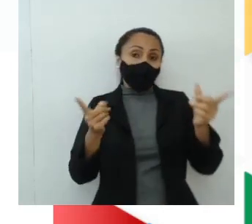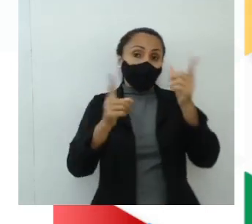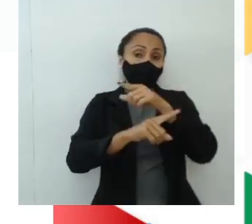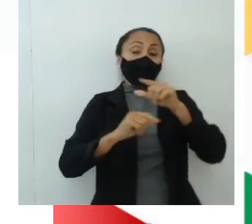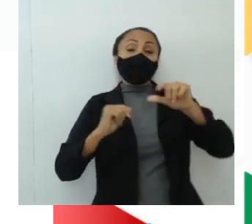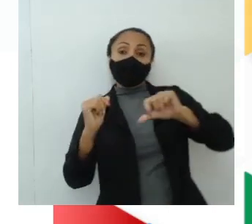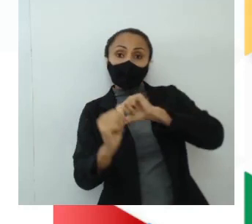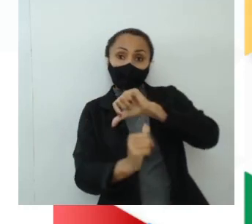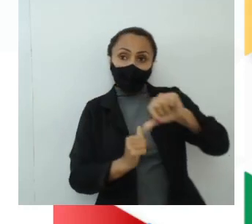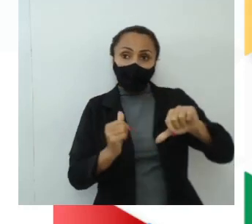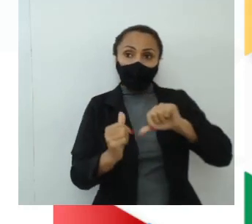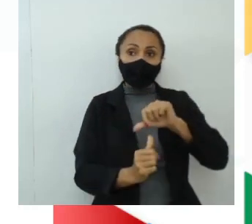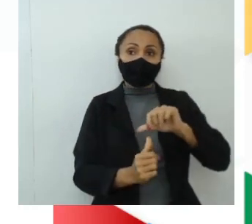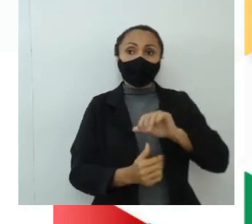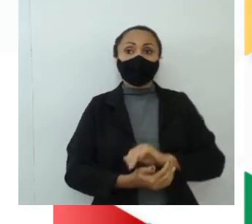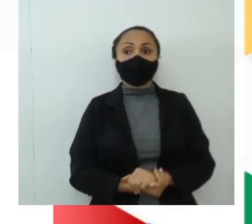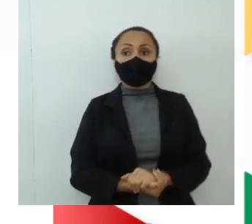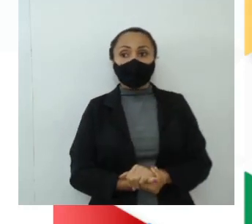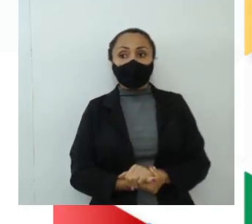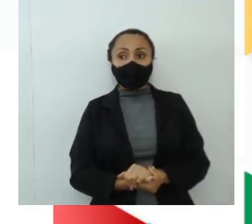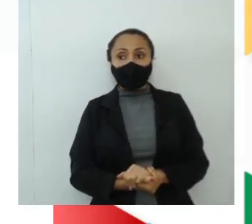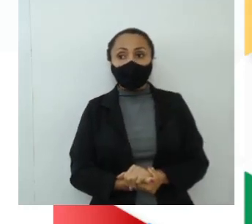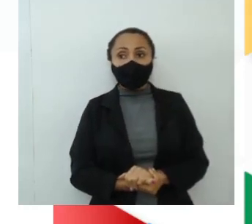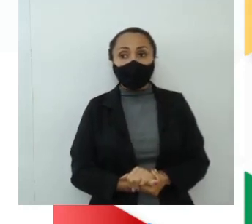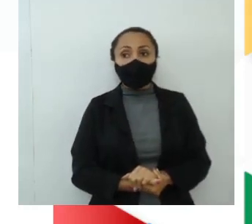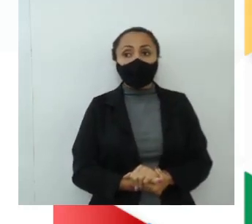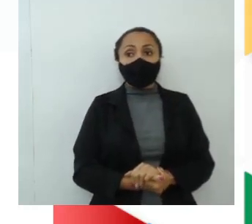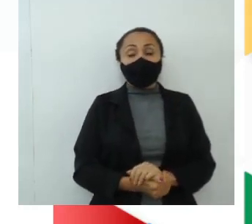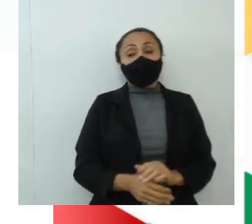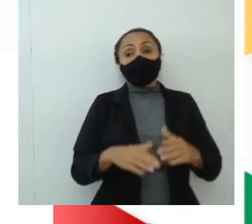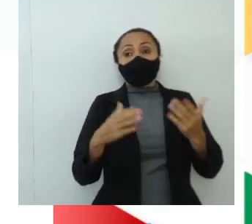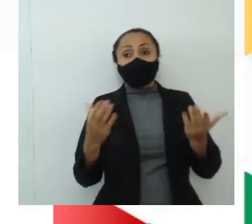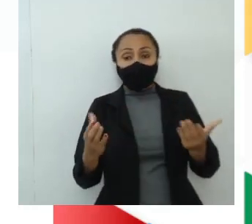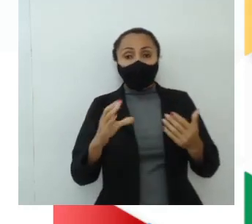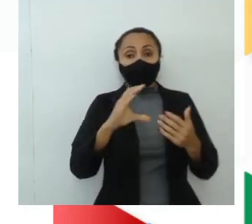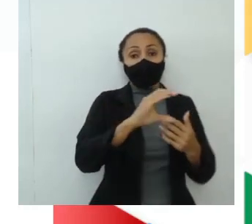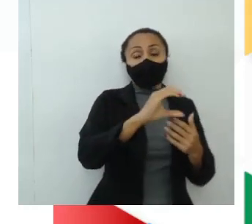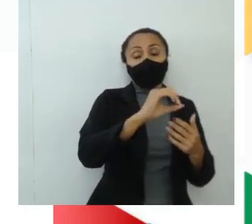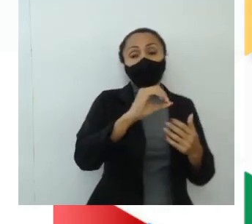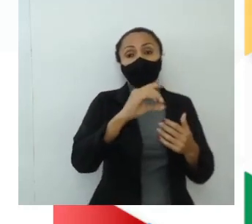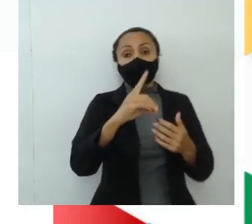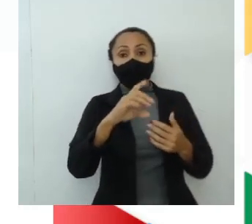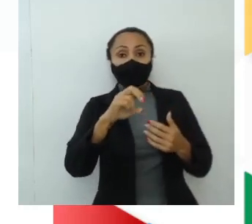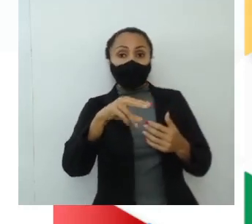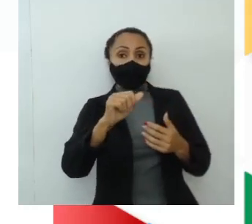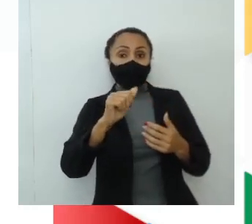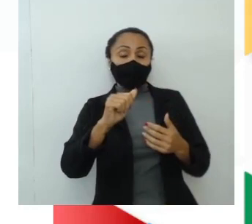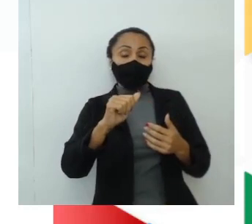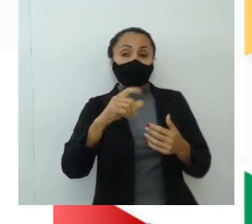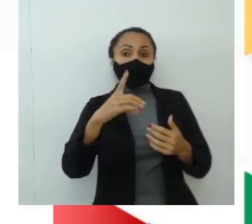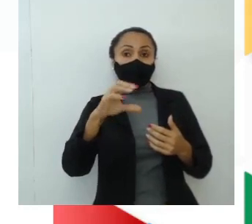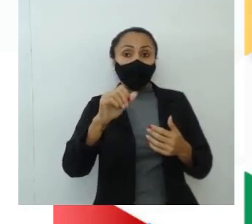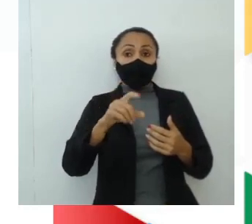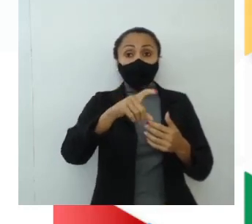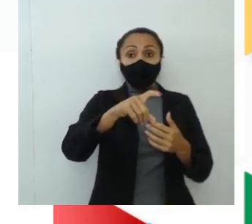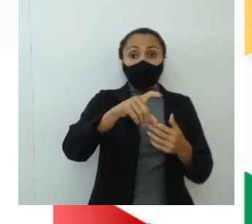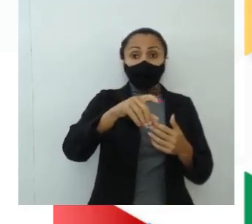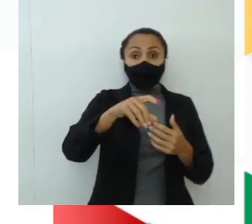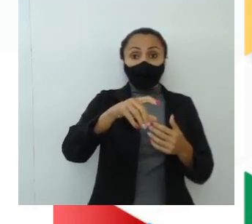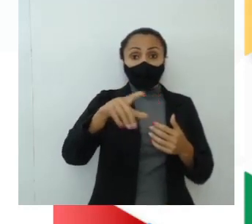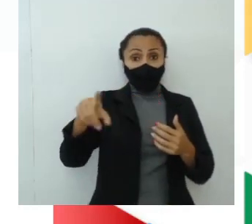alterou o sinal da coordenada X, tá vendo ela mudada aí,